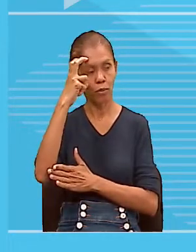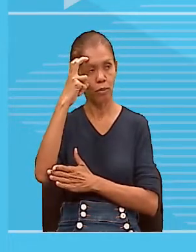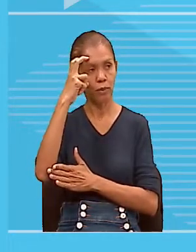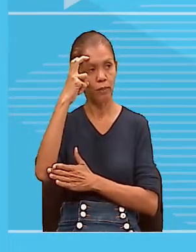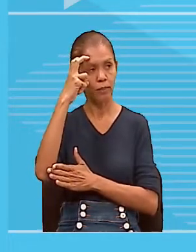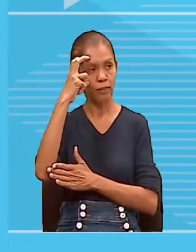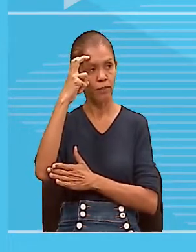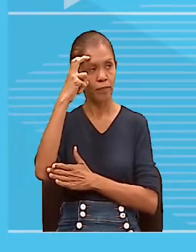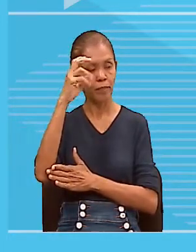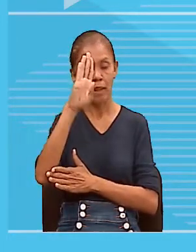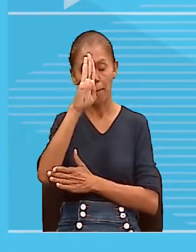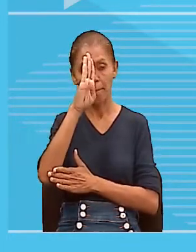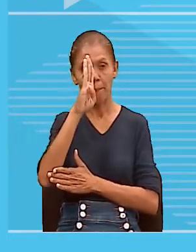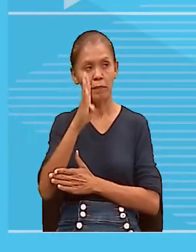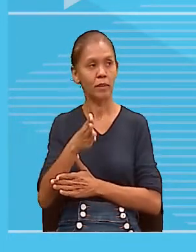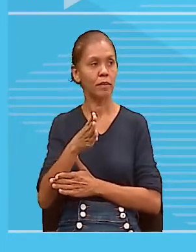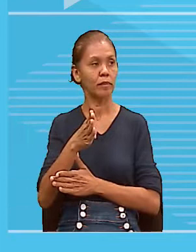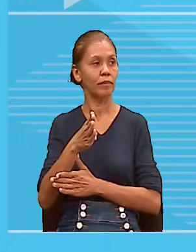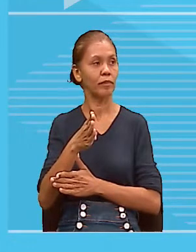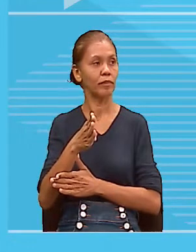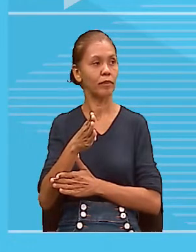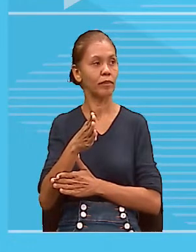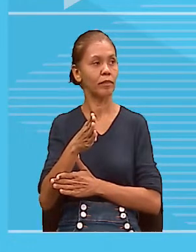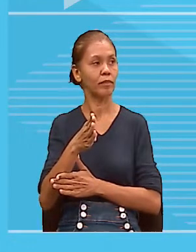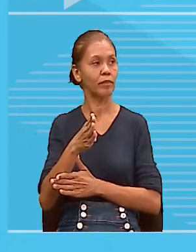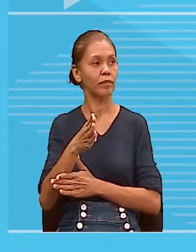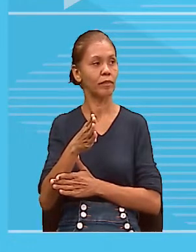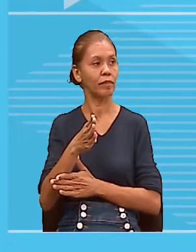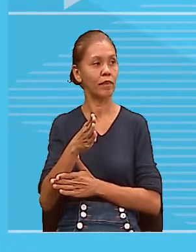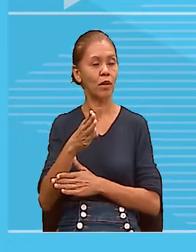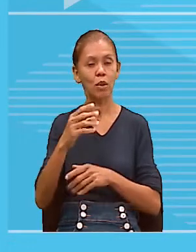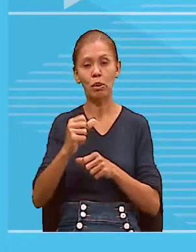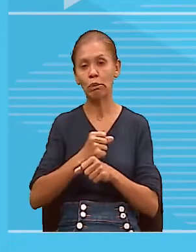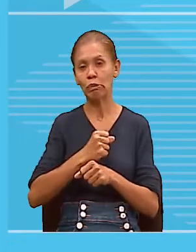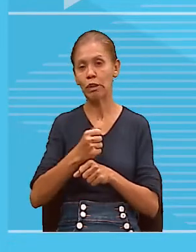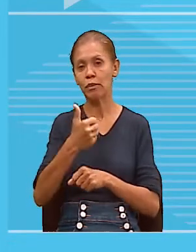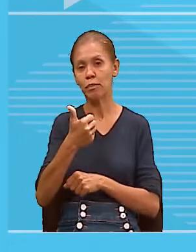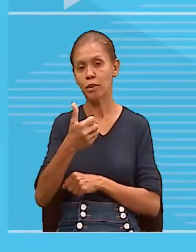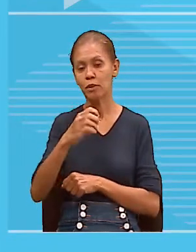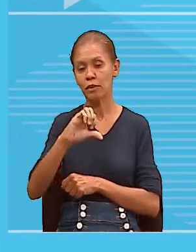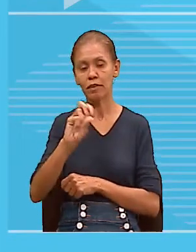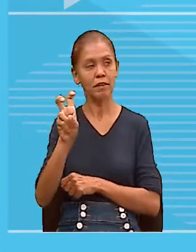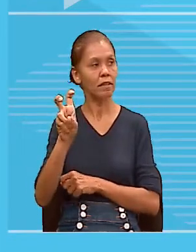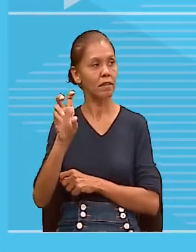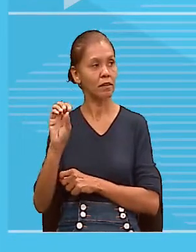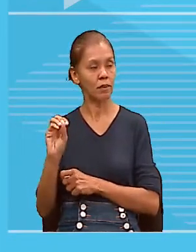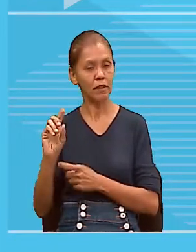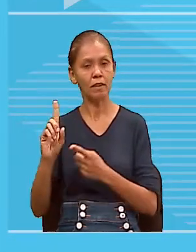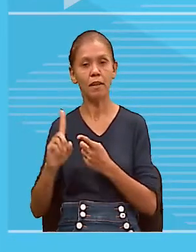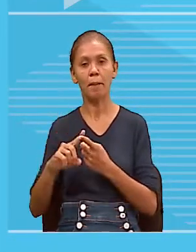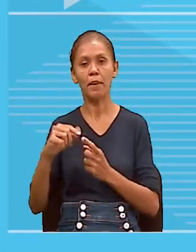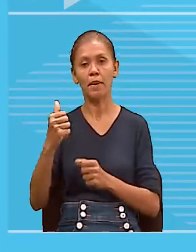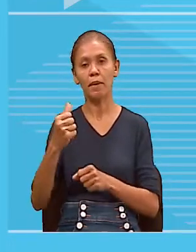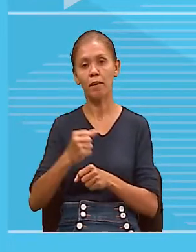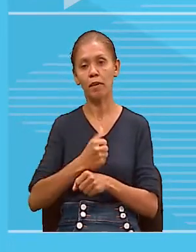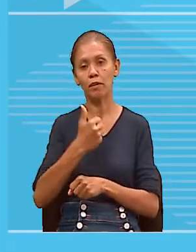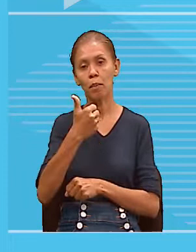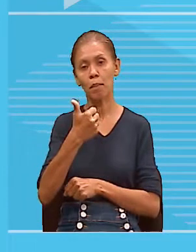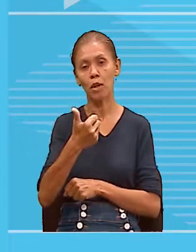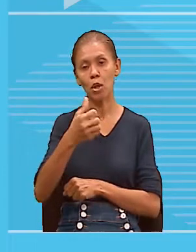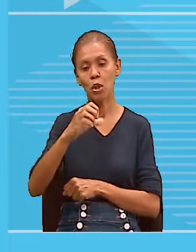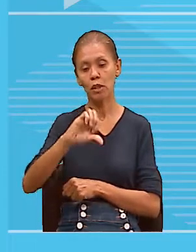vamos principalmente priorizar os anos 50 e usando 60 né